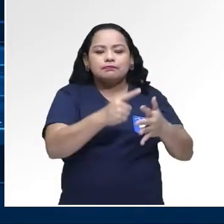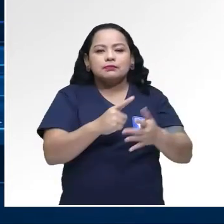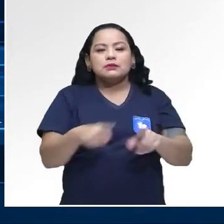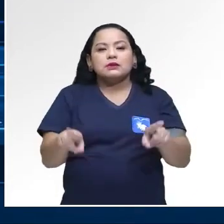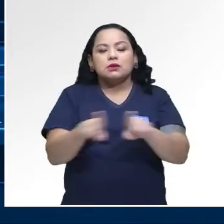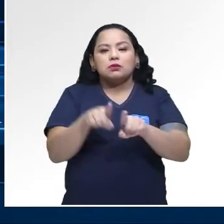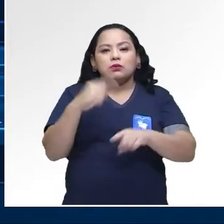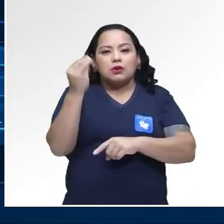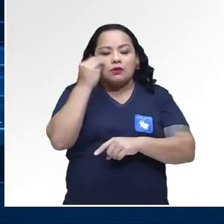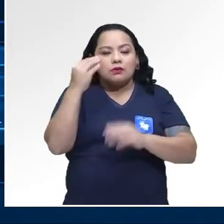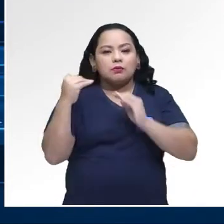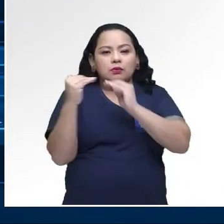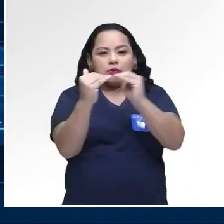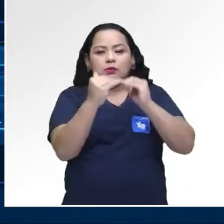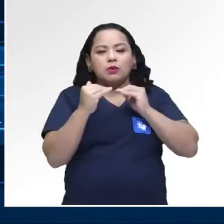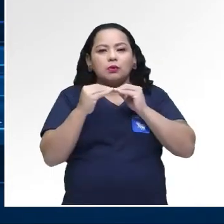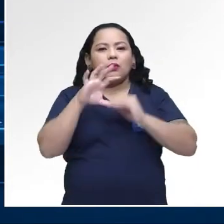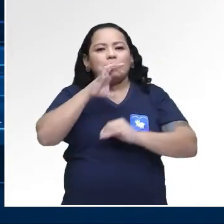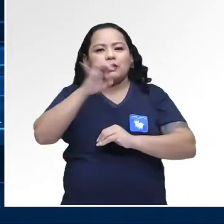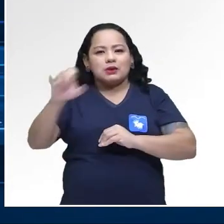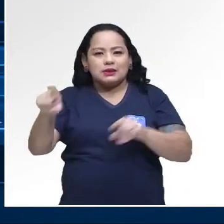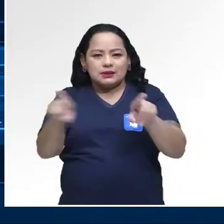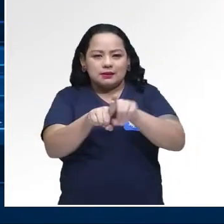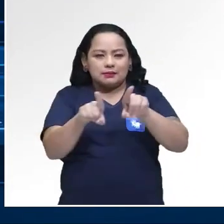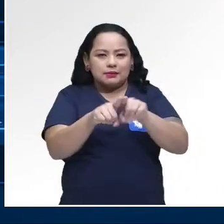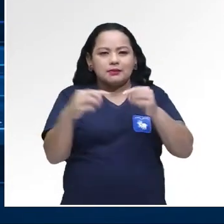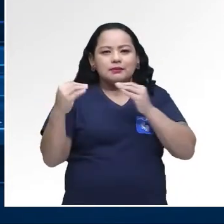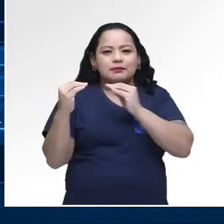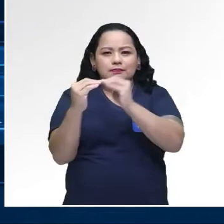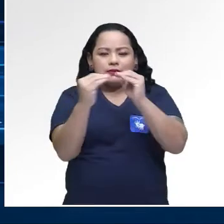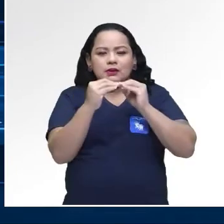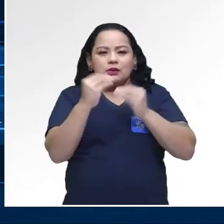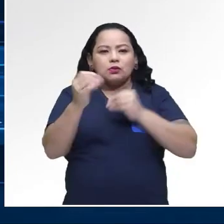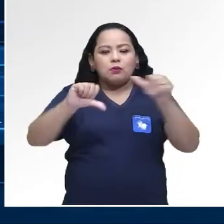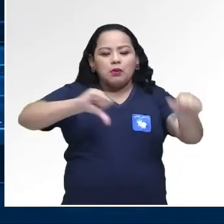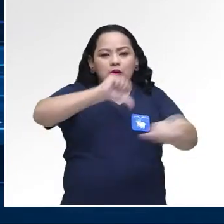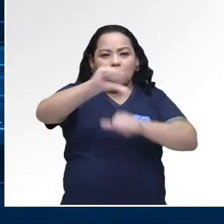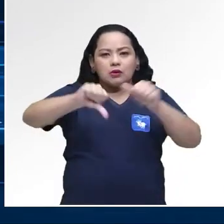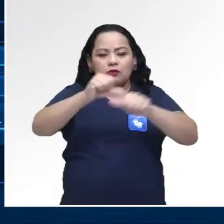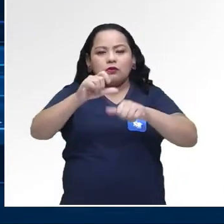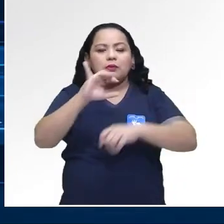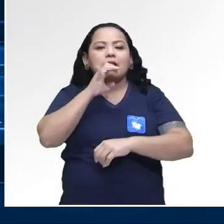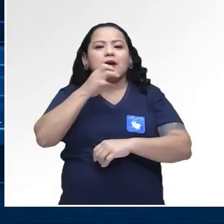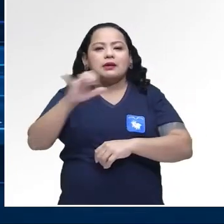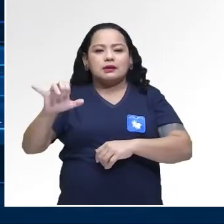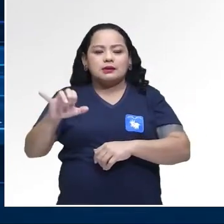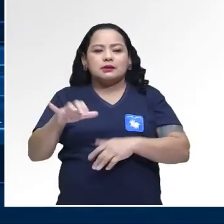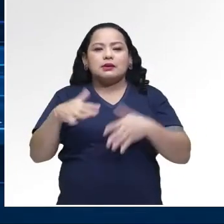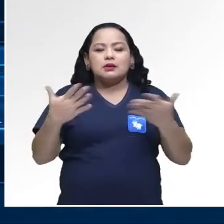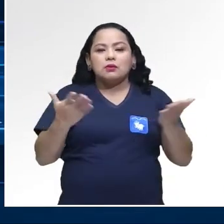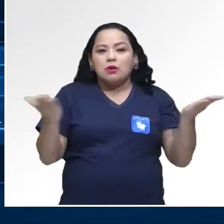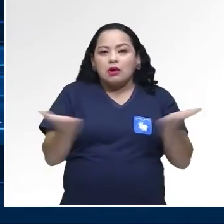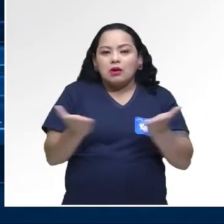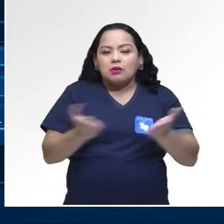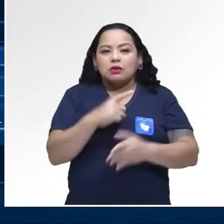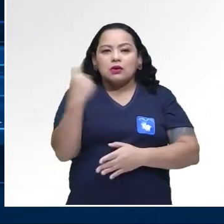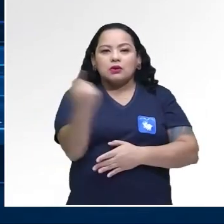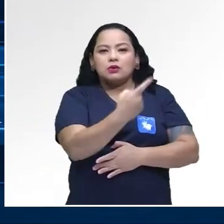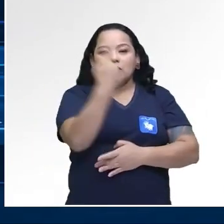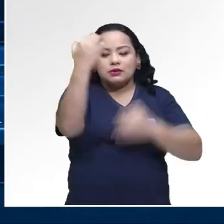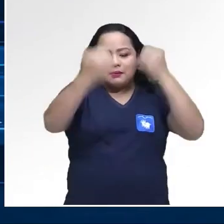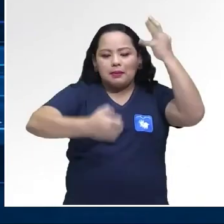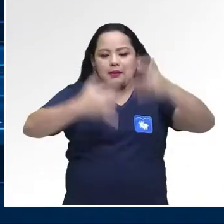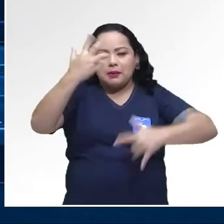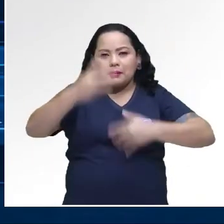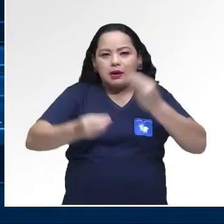está relacionado com eletricidade, está relacionado com a transformação também de energia. E nesse momento a gente vai falar um pouquinho